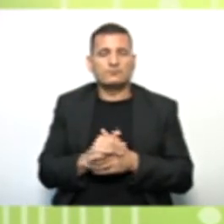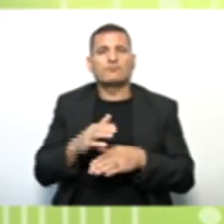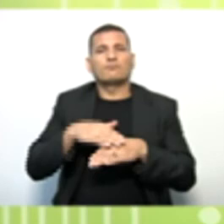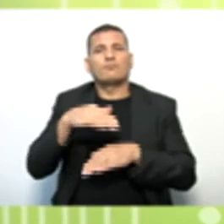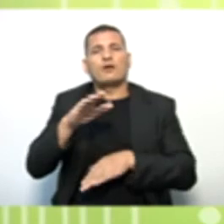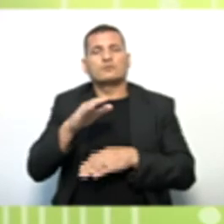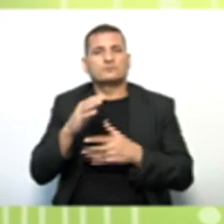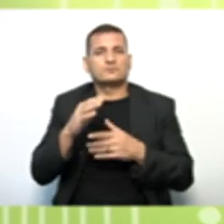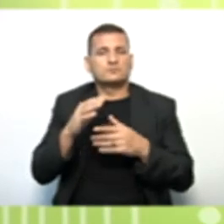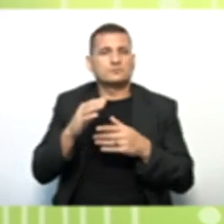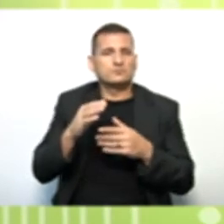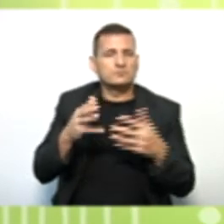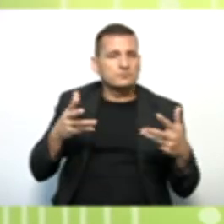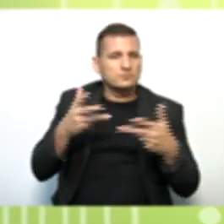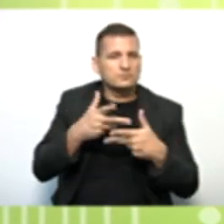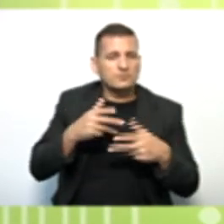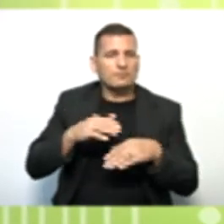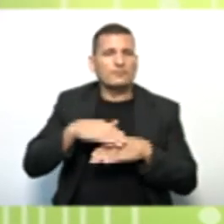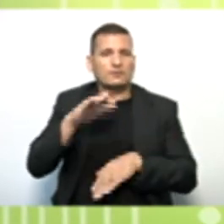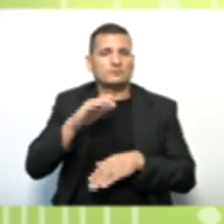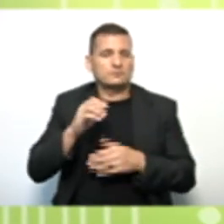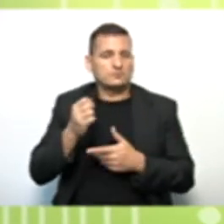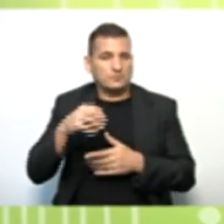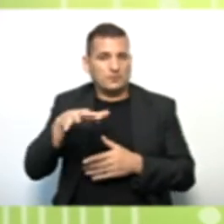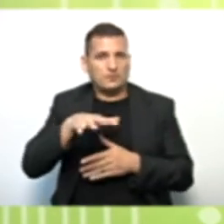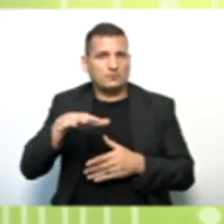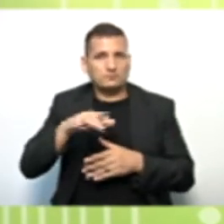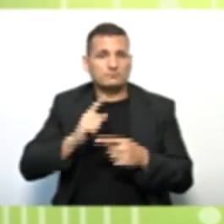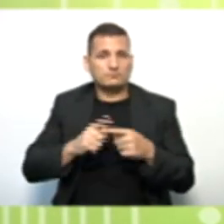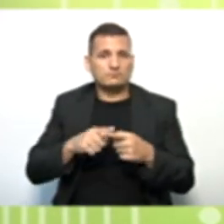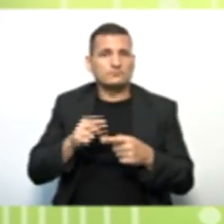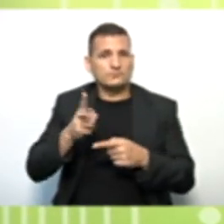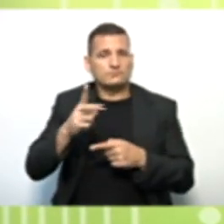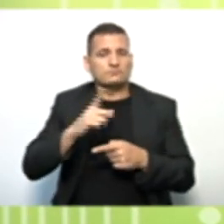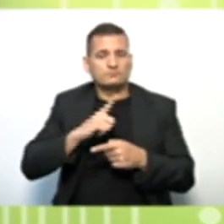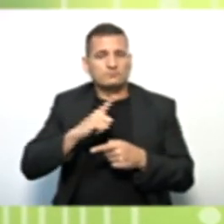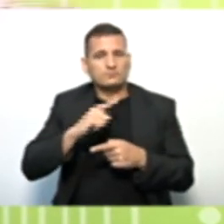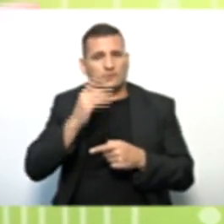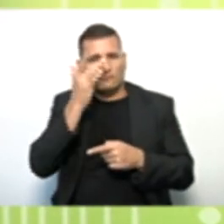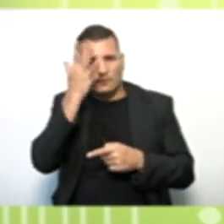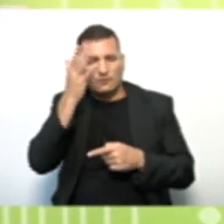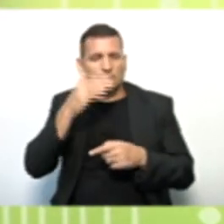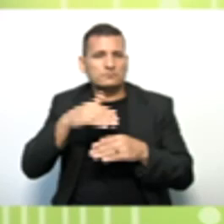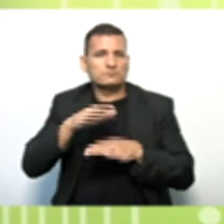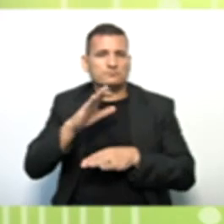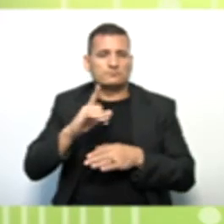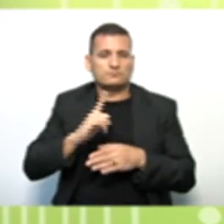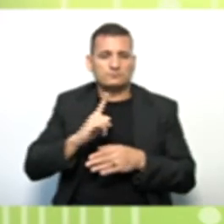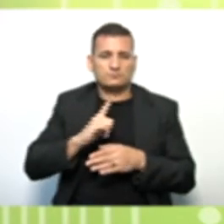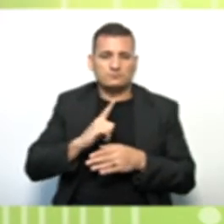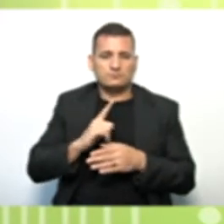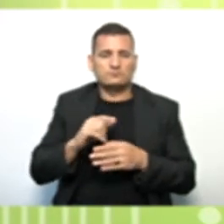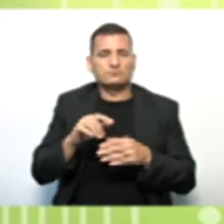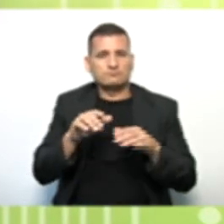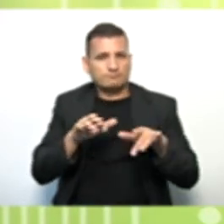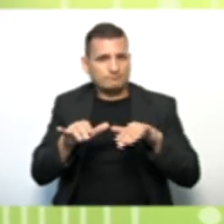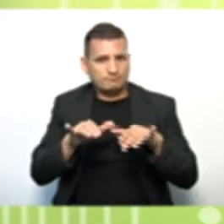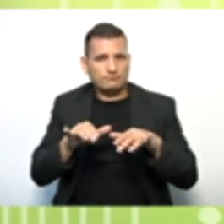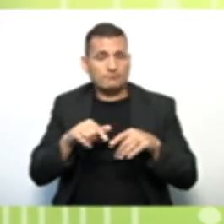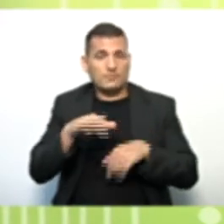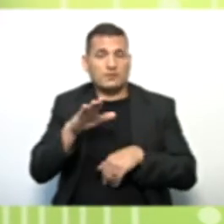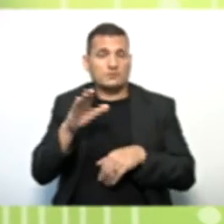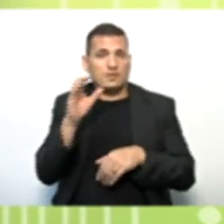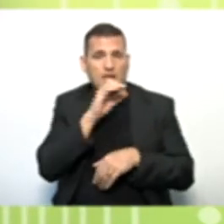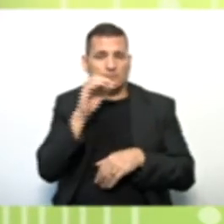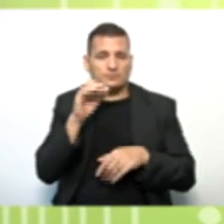mais elaborada, de forma mais eficaz nessa área, porque sempre tornando a coisa mais fácil, né, professor? Mais fácil de se fazer e mais